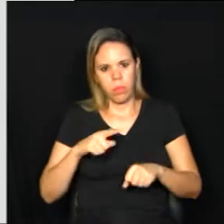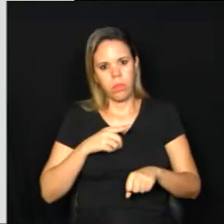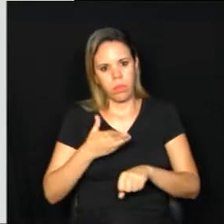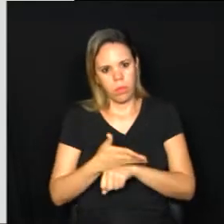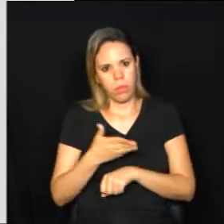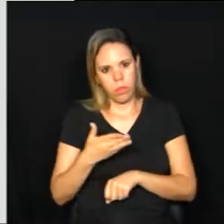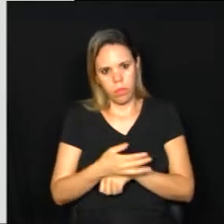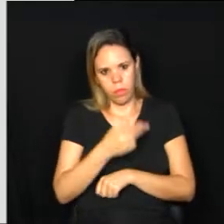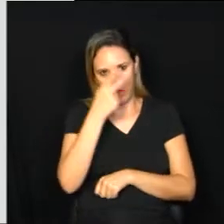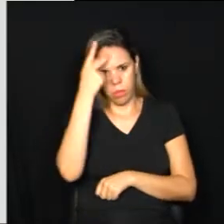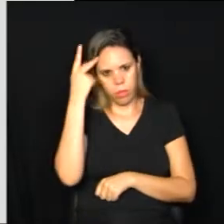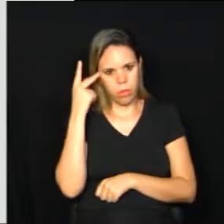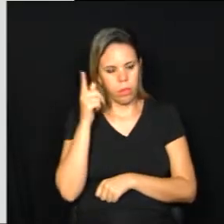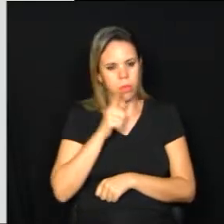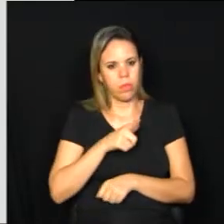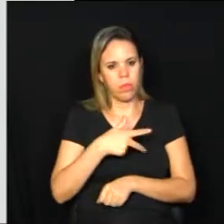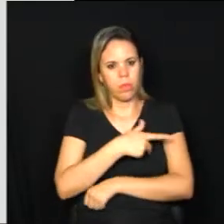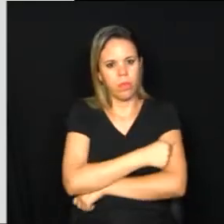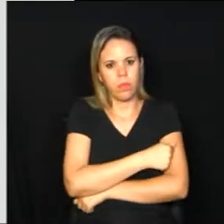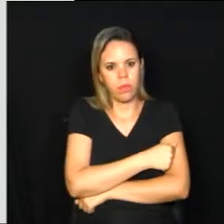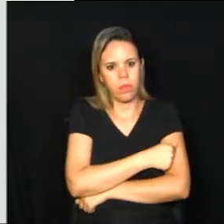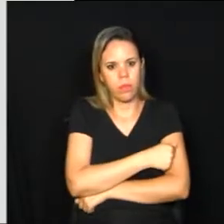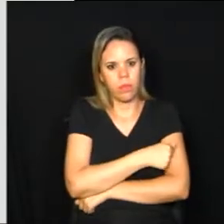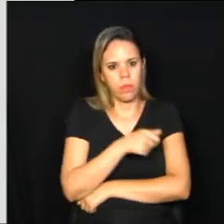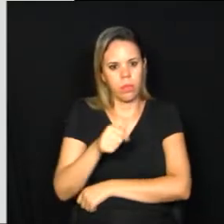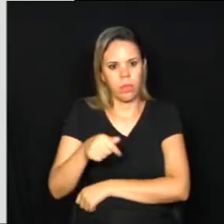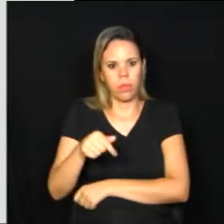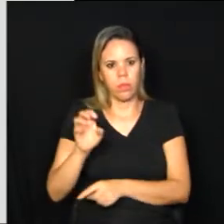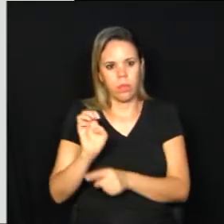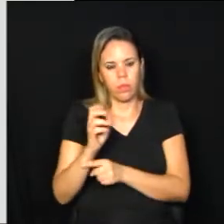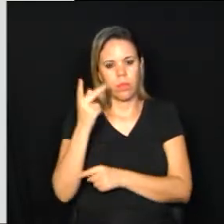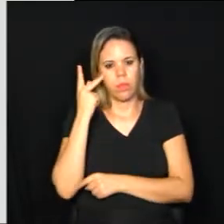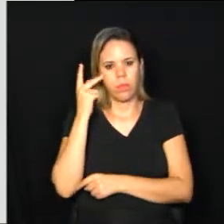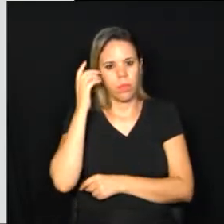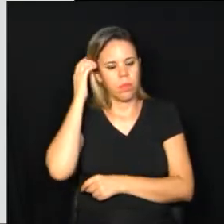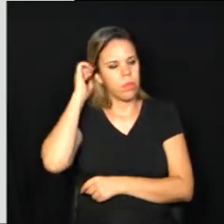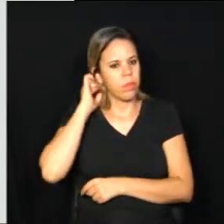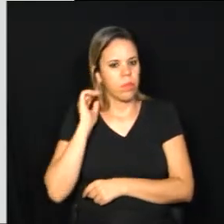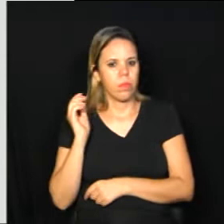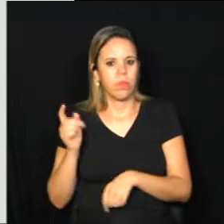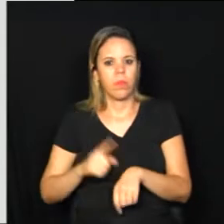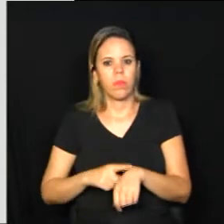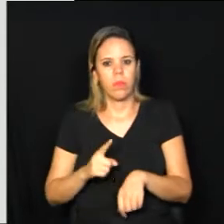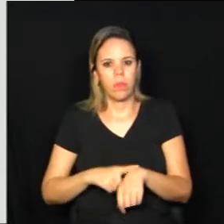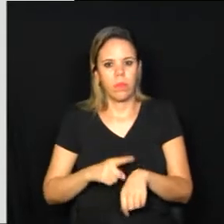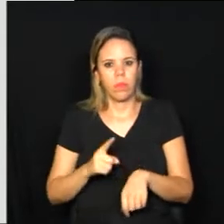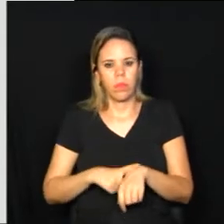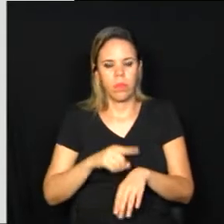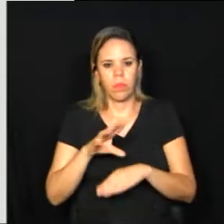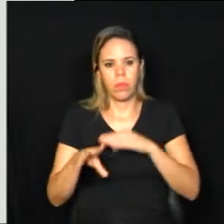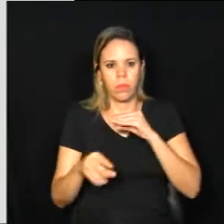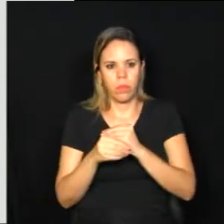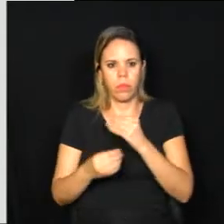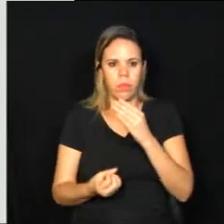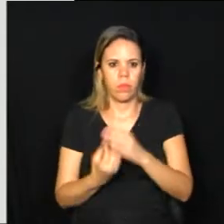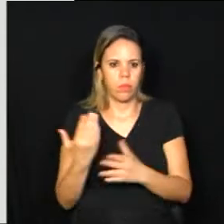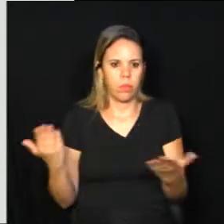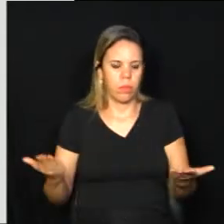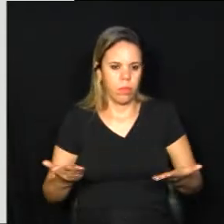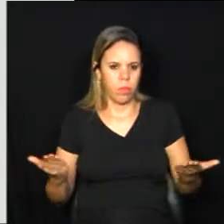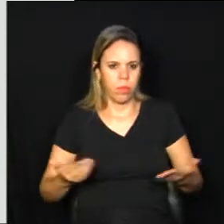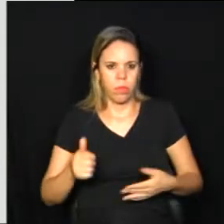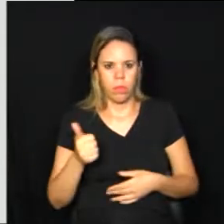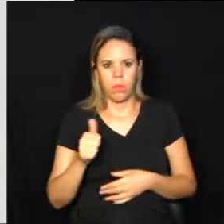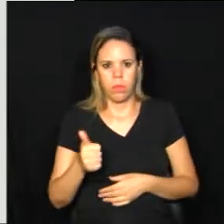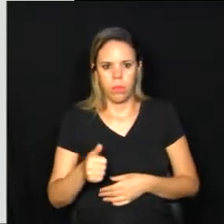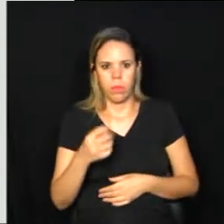acesso. As pessoas que já foram vacinadas aqui no estado de São Paulo. Neste momento, a atualização aconteceu agora há pouco, às 11